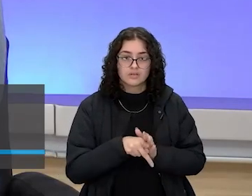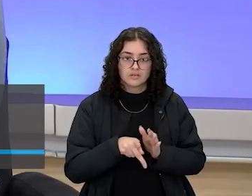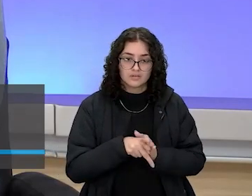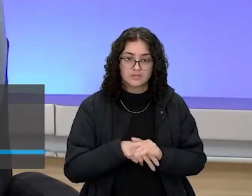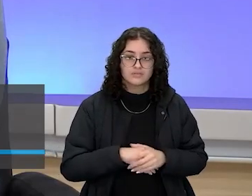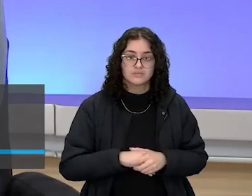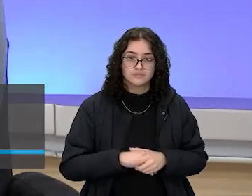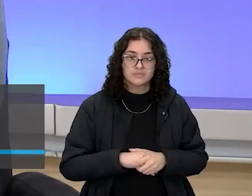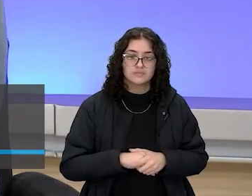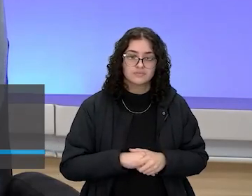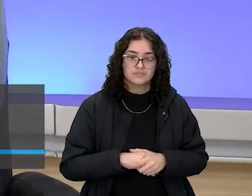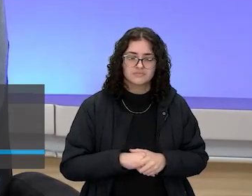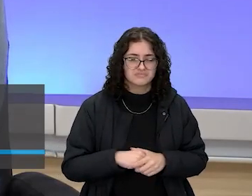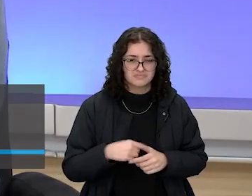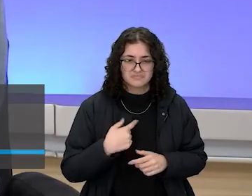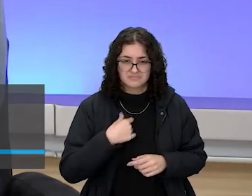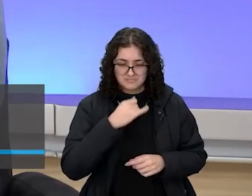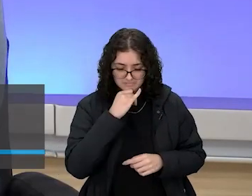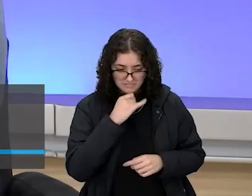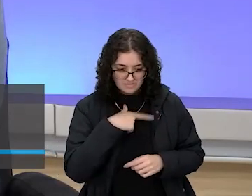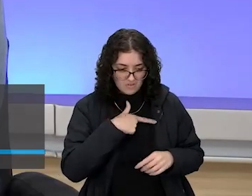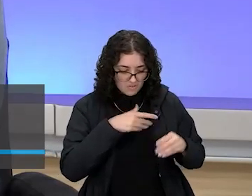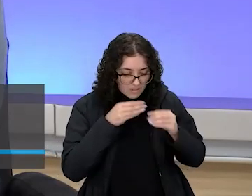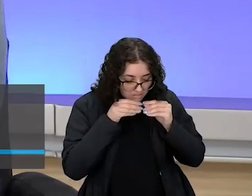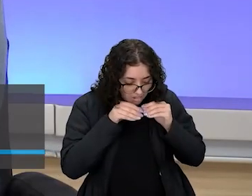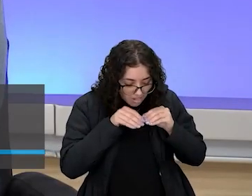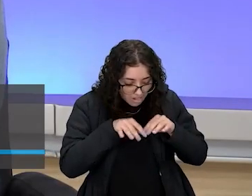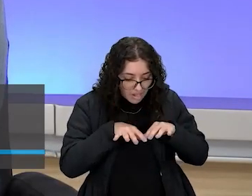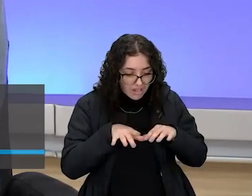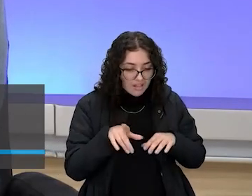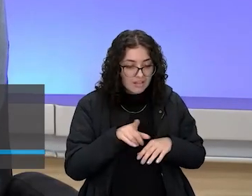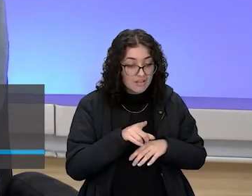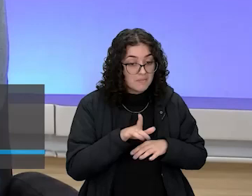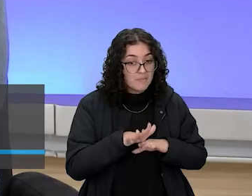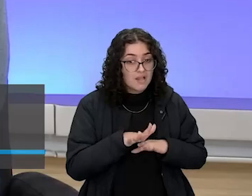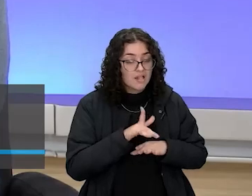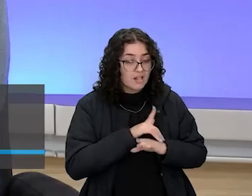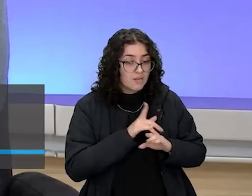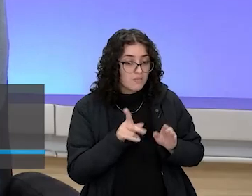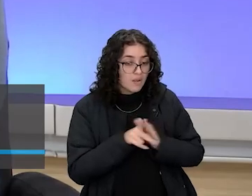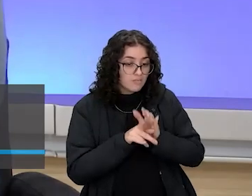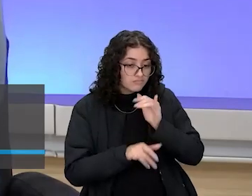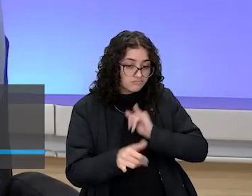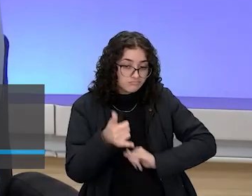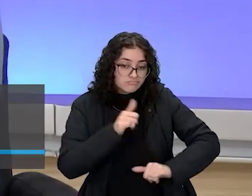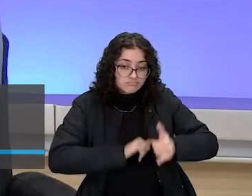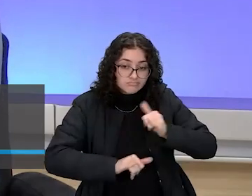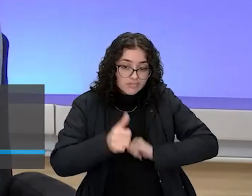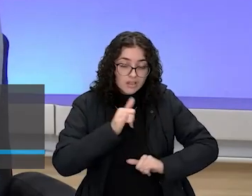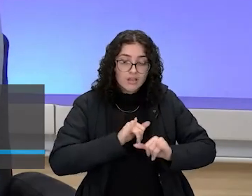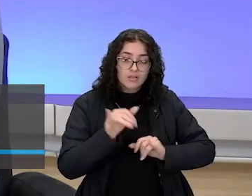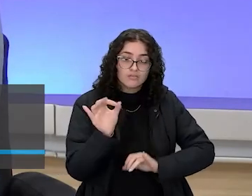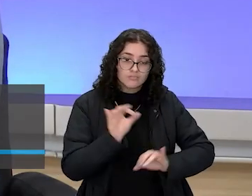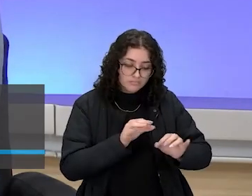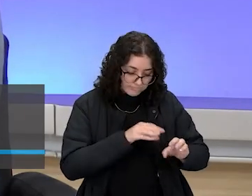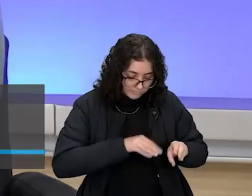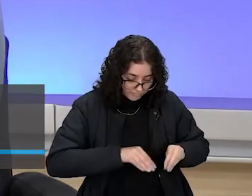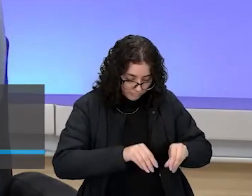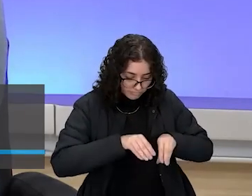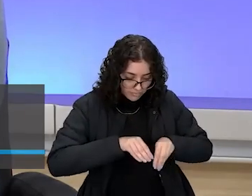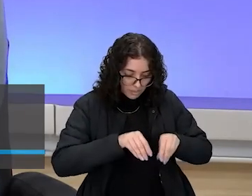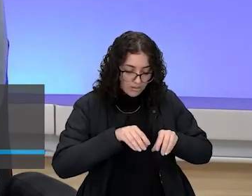um solo? A gente não vai jogar ácido no solo, né, gente? Mas existem substâncias que a gente coloca sobre o